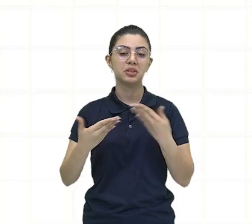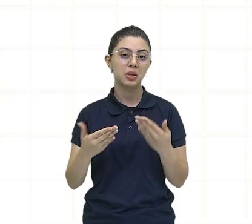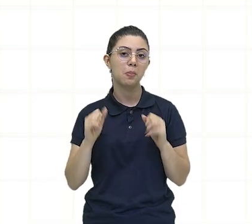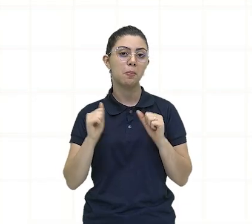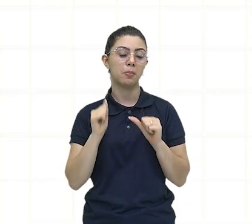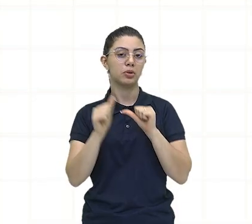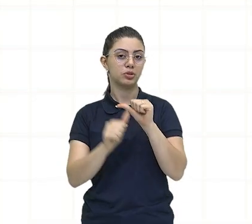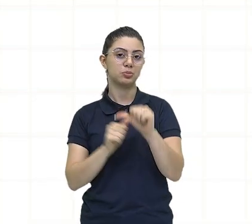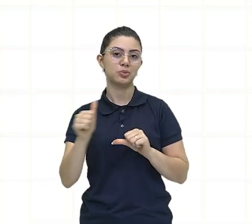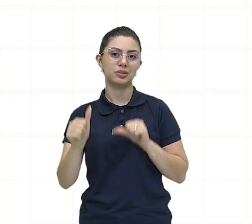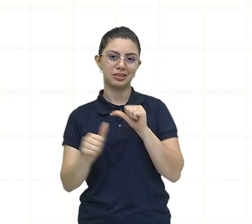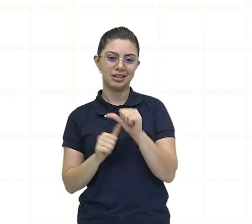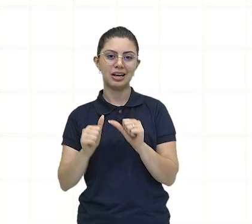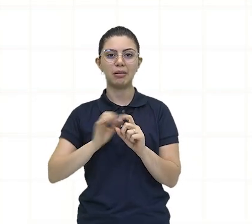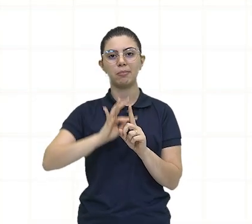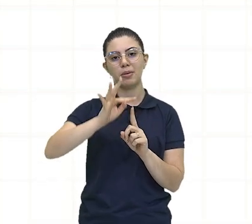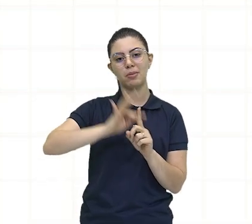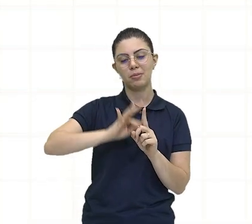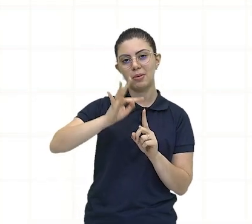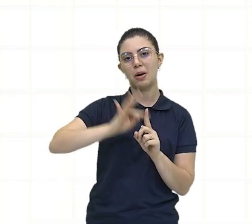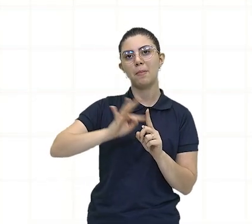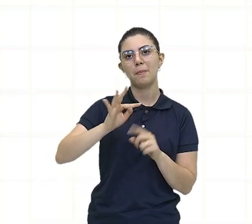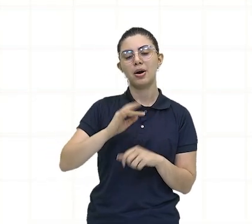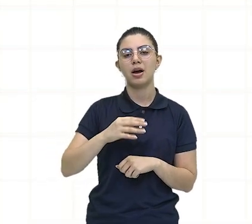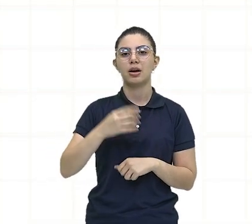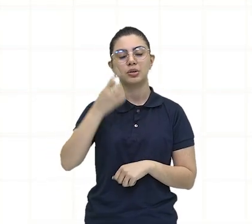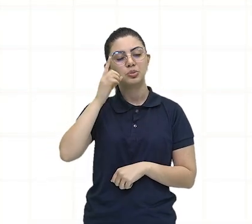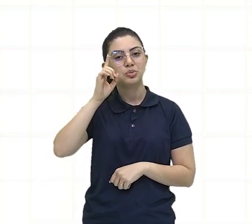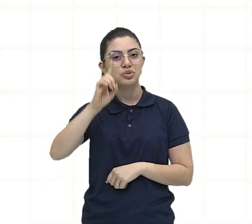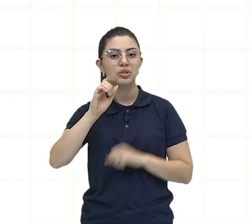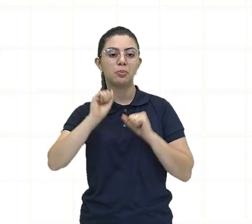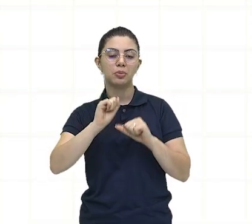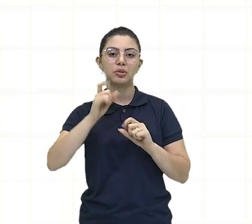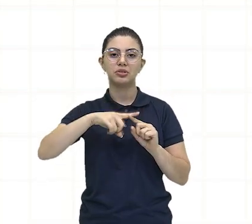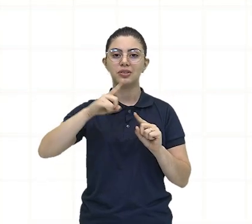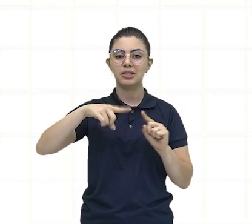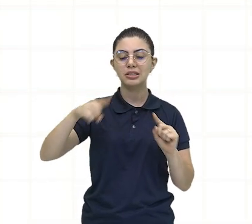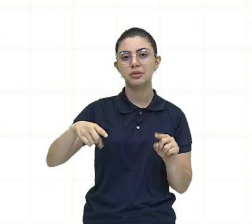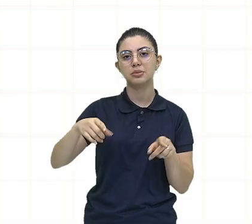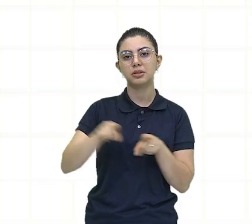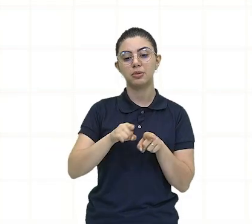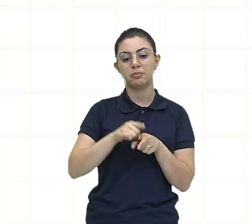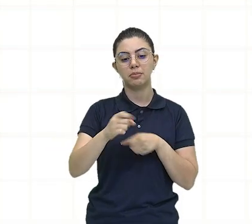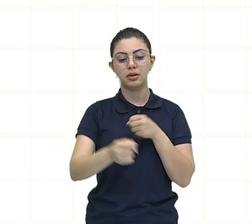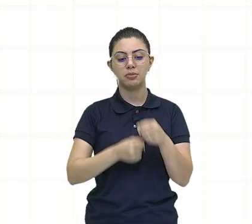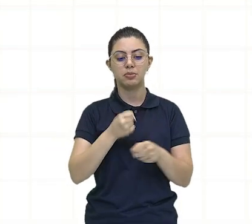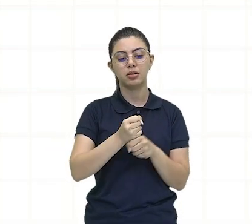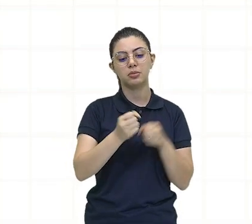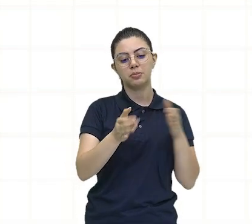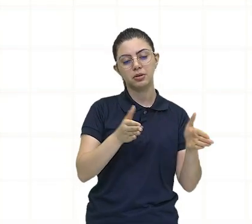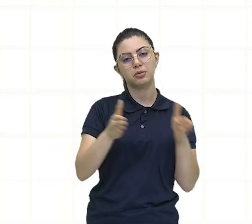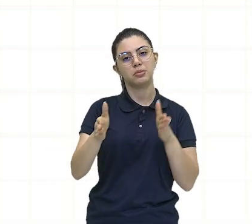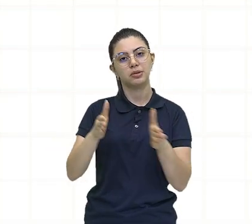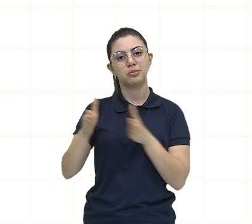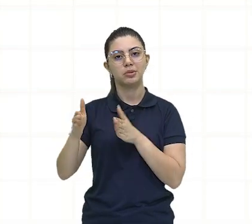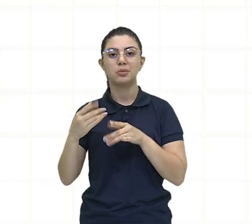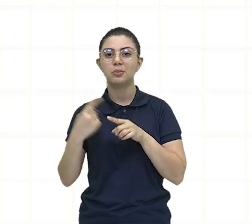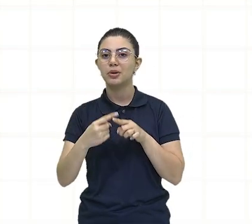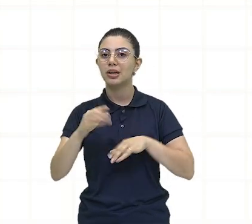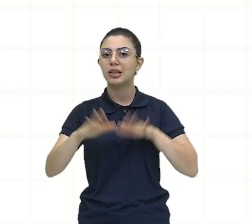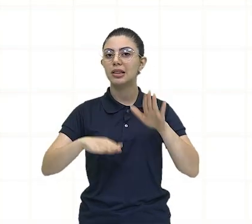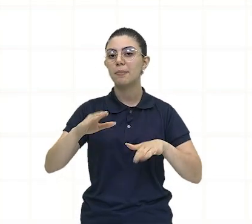muda bastante, a temperatura vai mudar bastante ao longo do dia, vai mudar entre as estações do ano, porque ela vai depender justamente